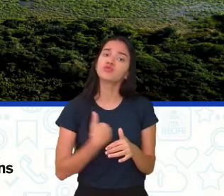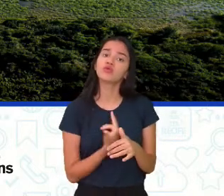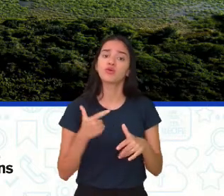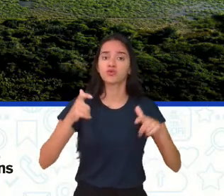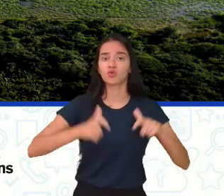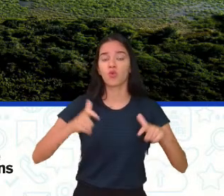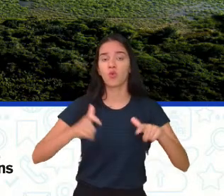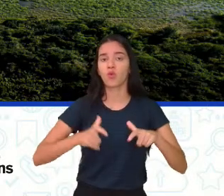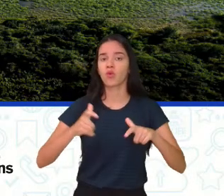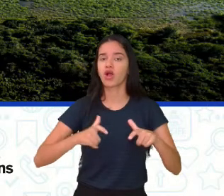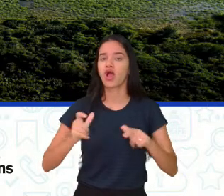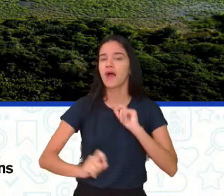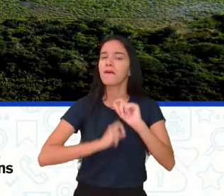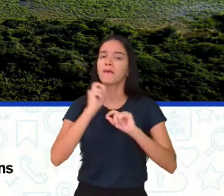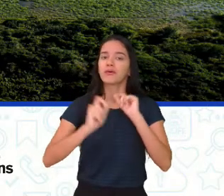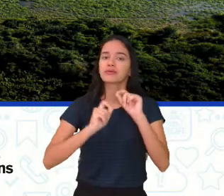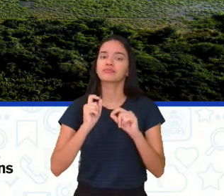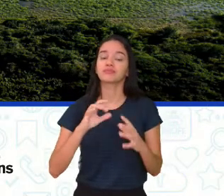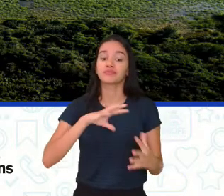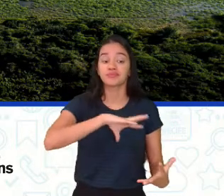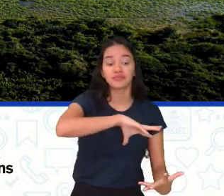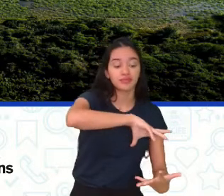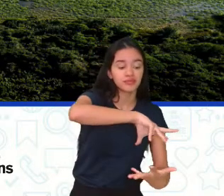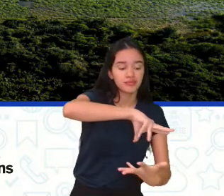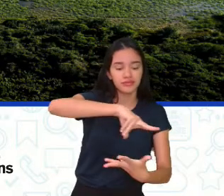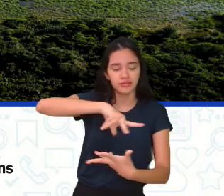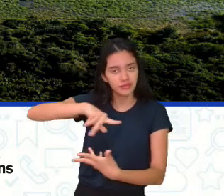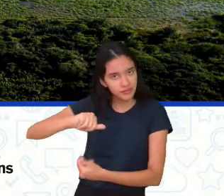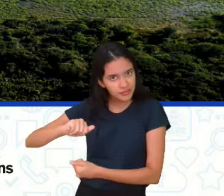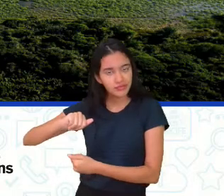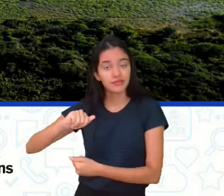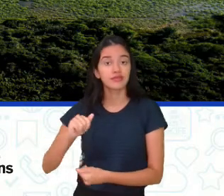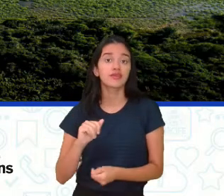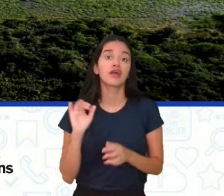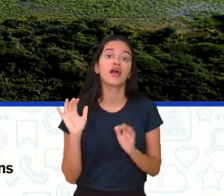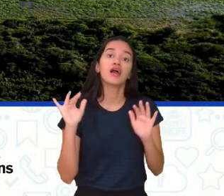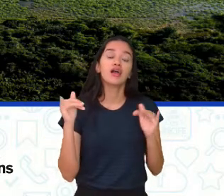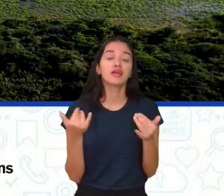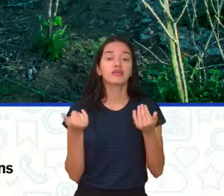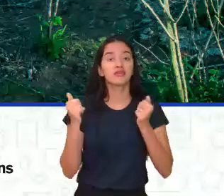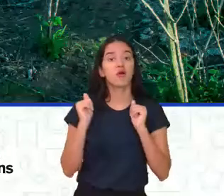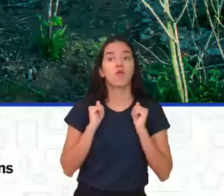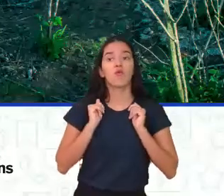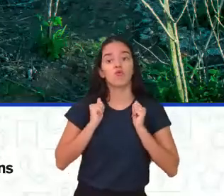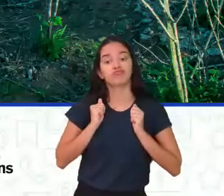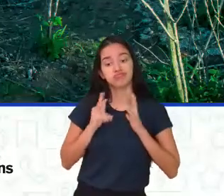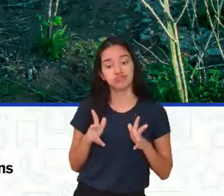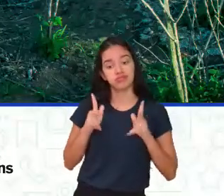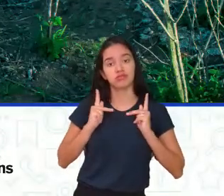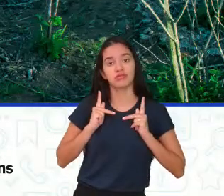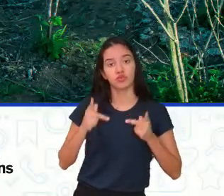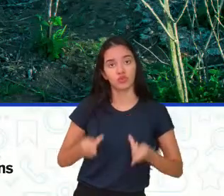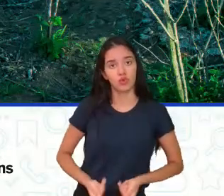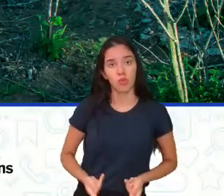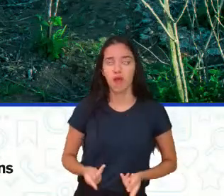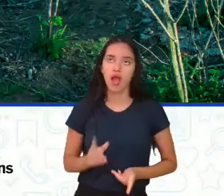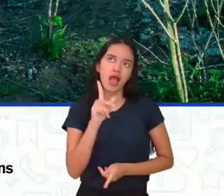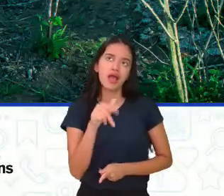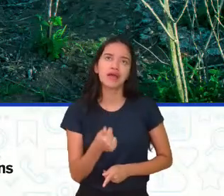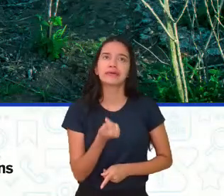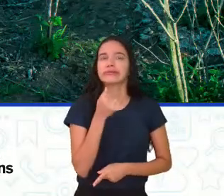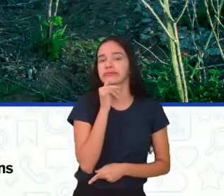lugar global é o quê? O nosso globo terrestre. E aí as ações humanas não têm sido tão